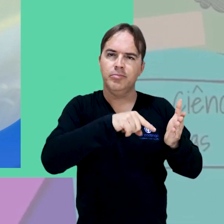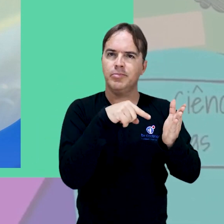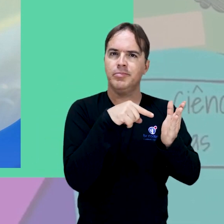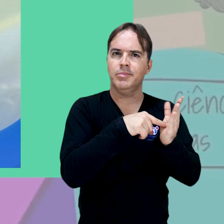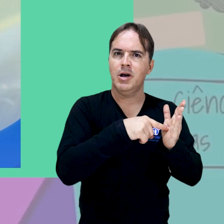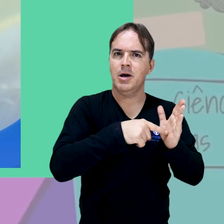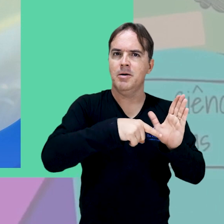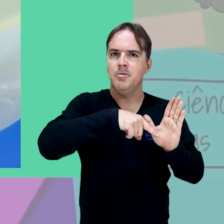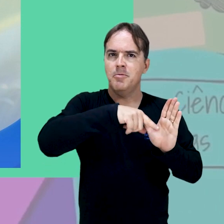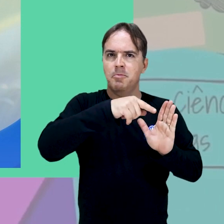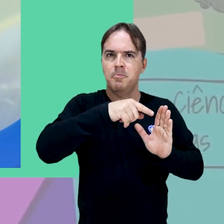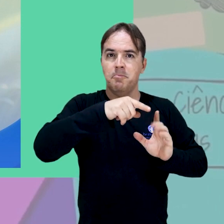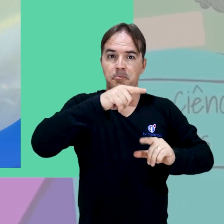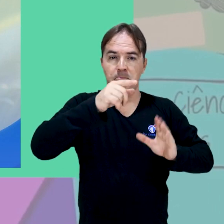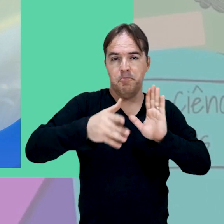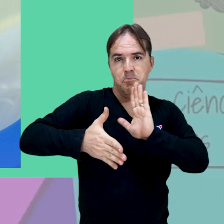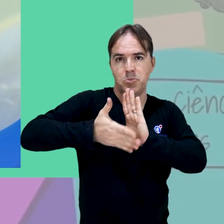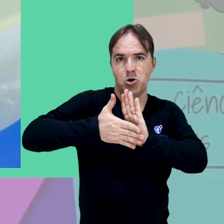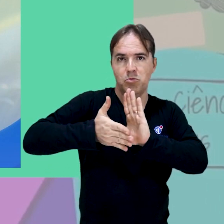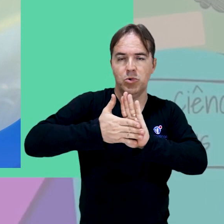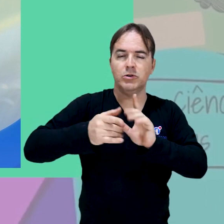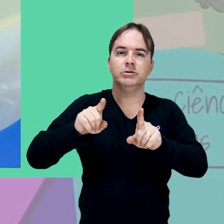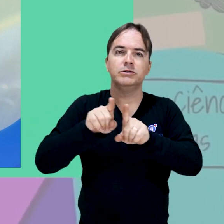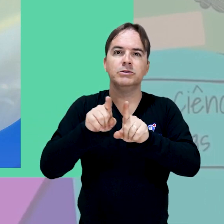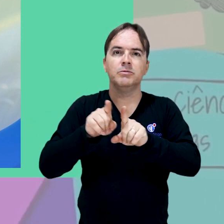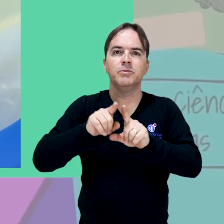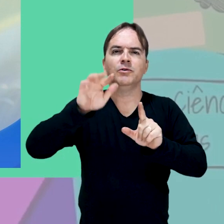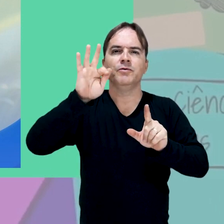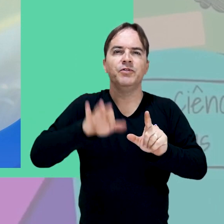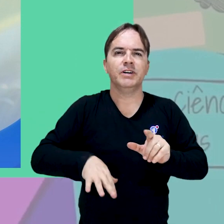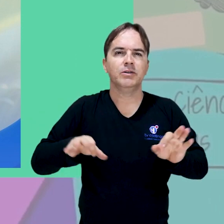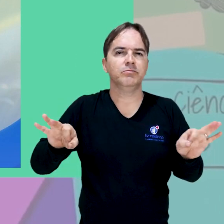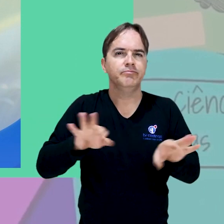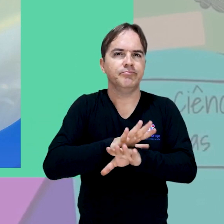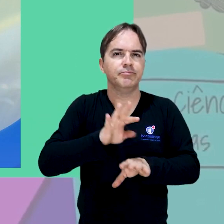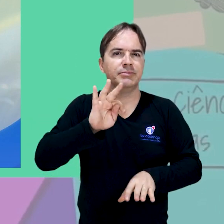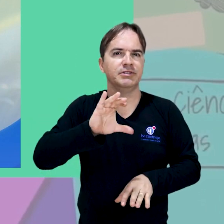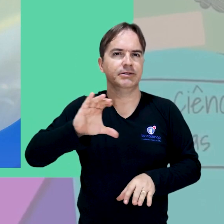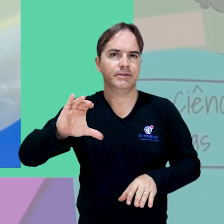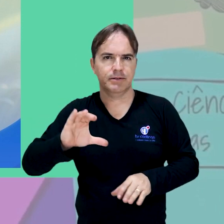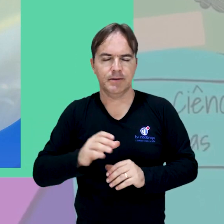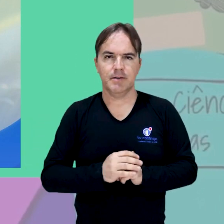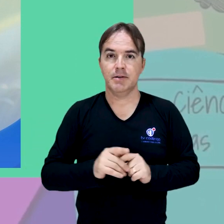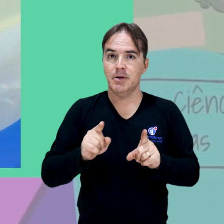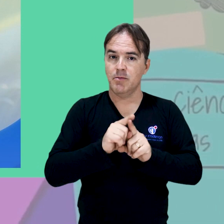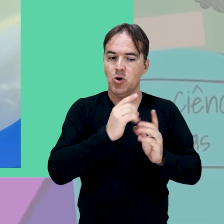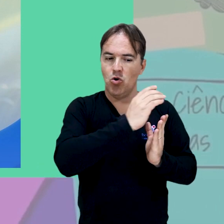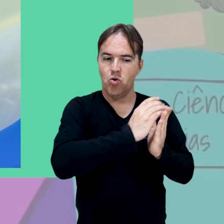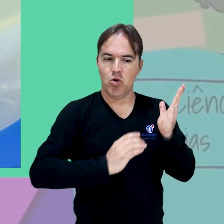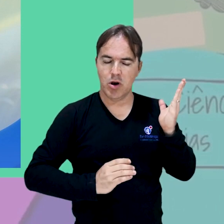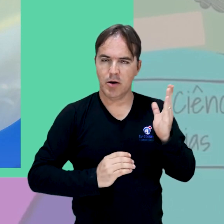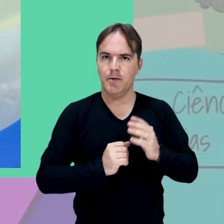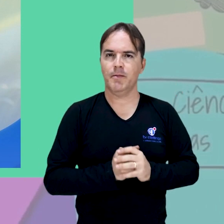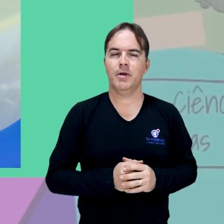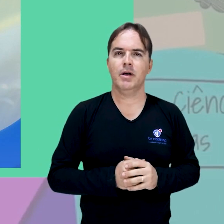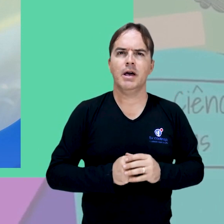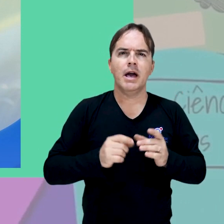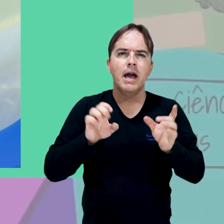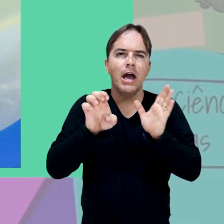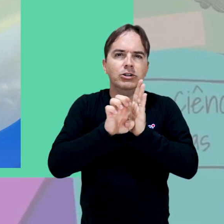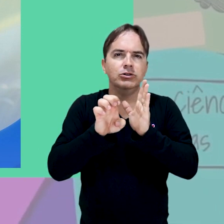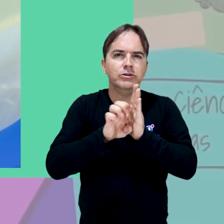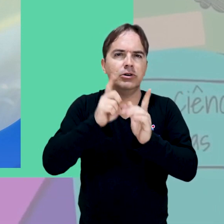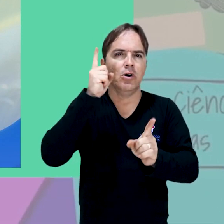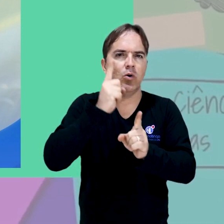final além de entrevista e análise de currículo o edital do processo seletivo está disponível na